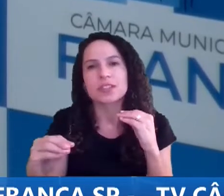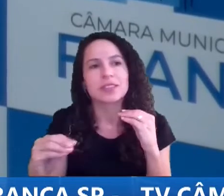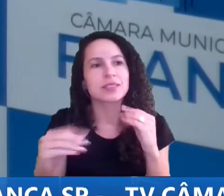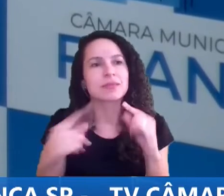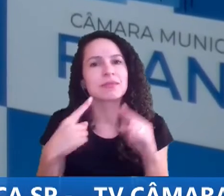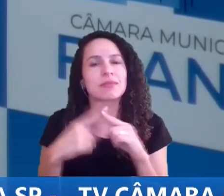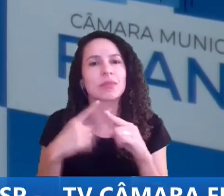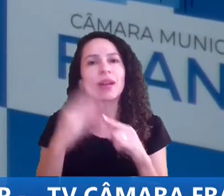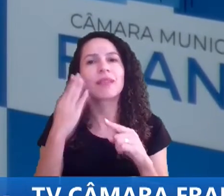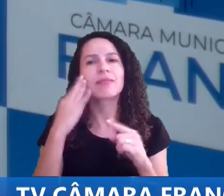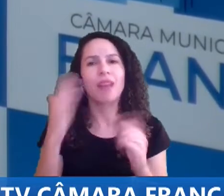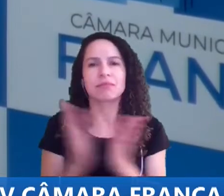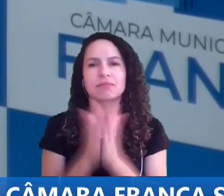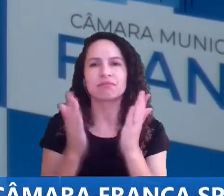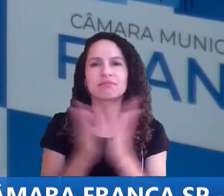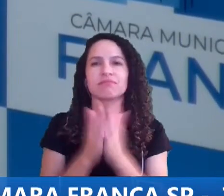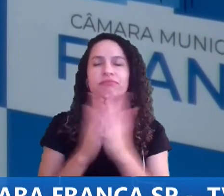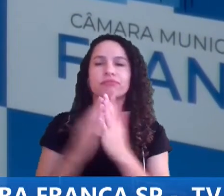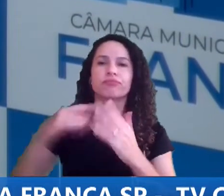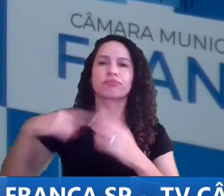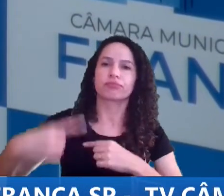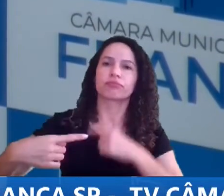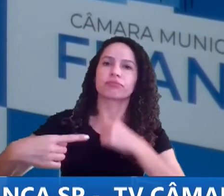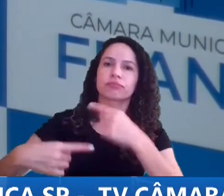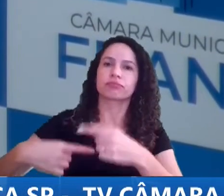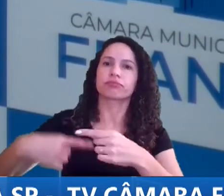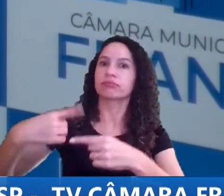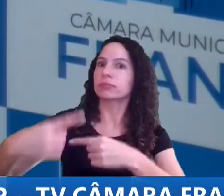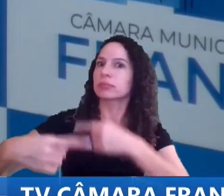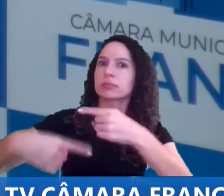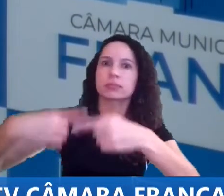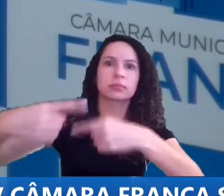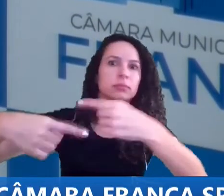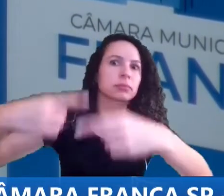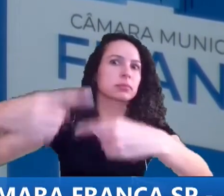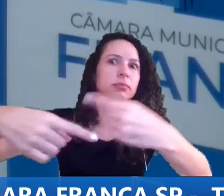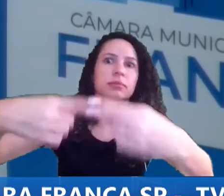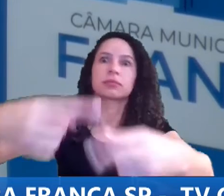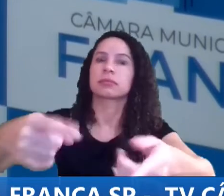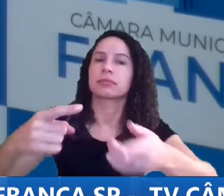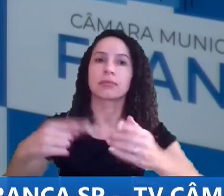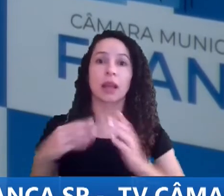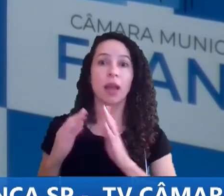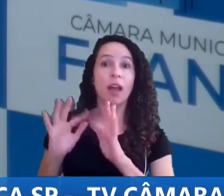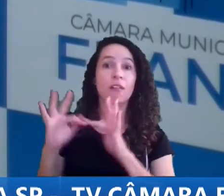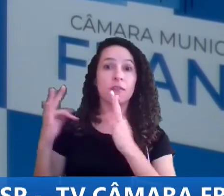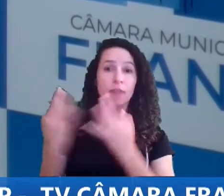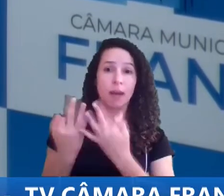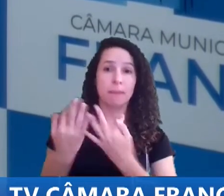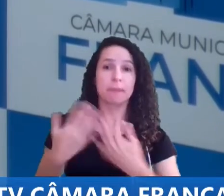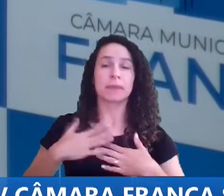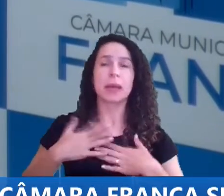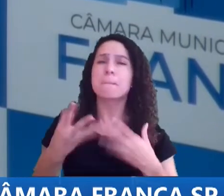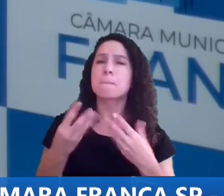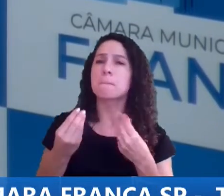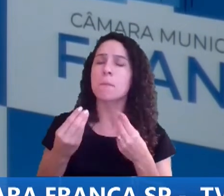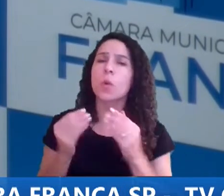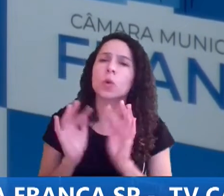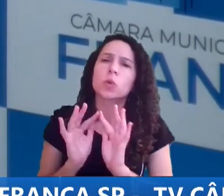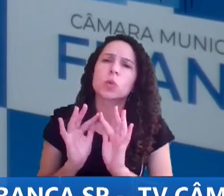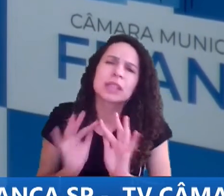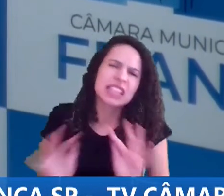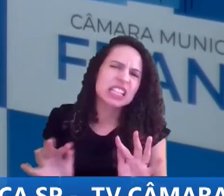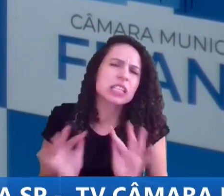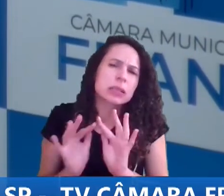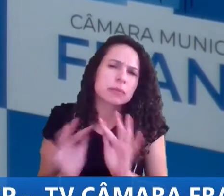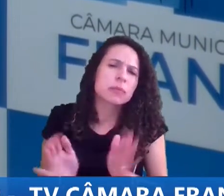da pobreza, ele tende a se perpetuar. Ele tende a se perpetuar. Eu venho de uma família realmente muito humilde e eu